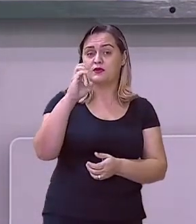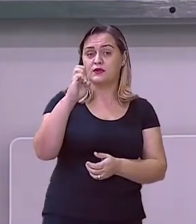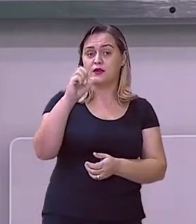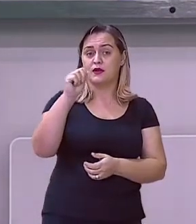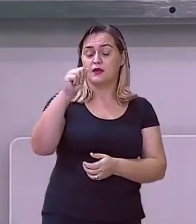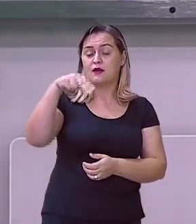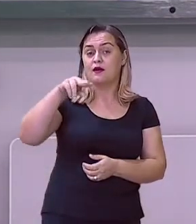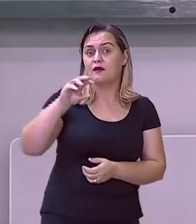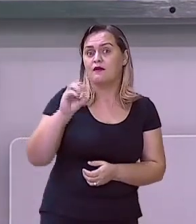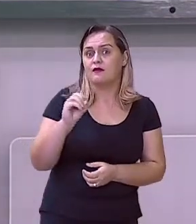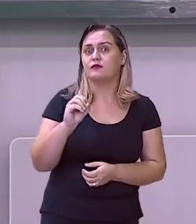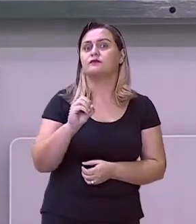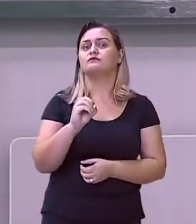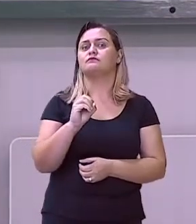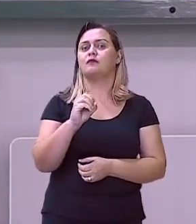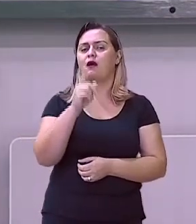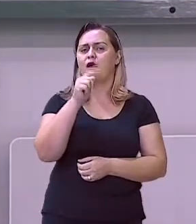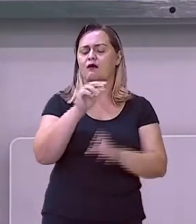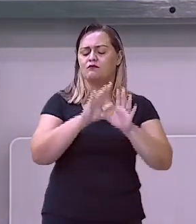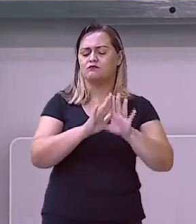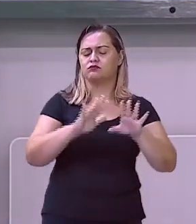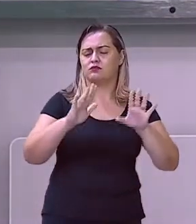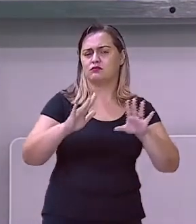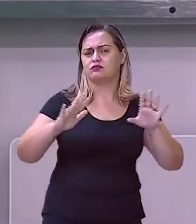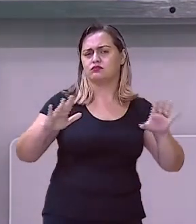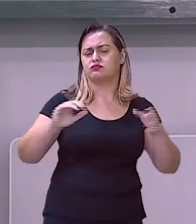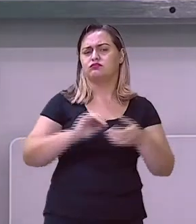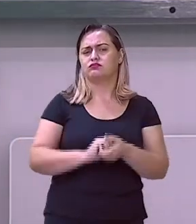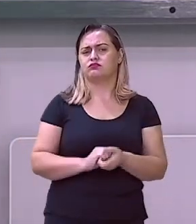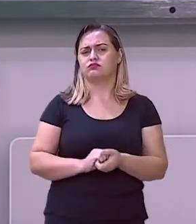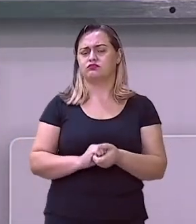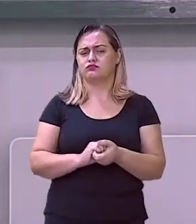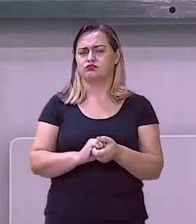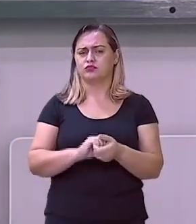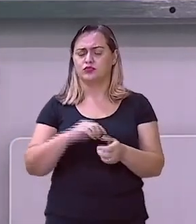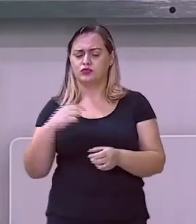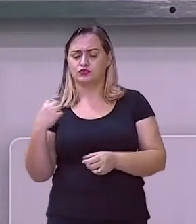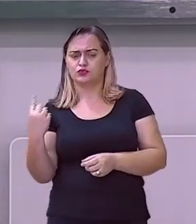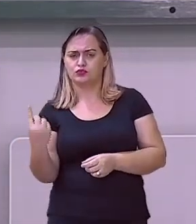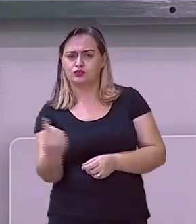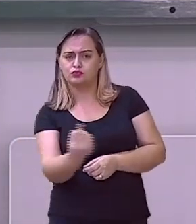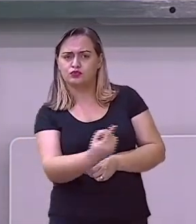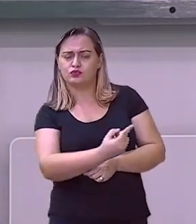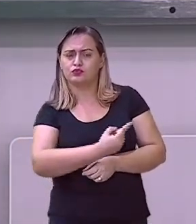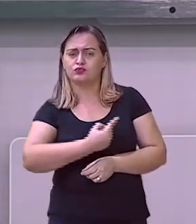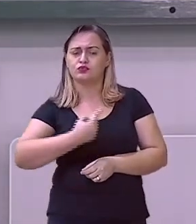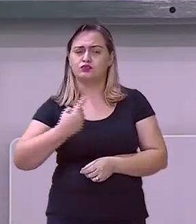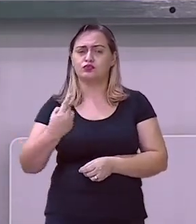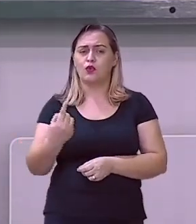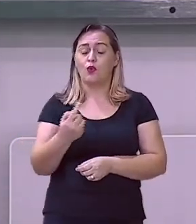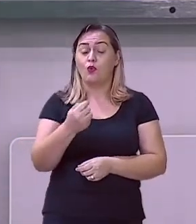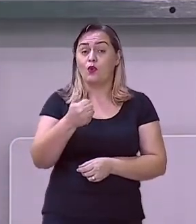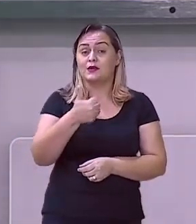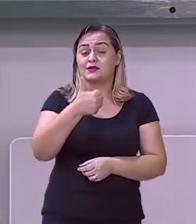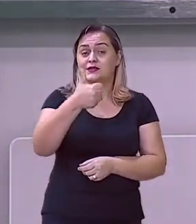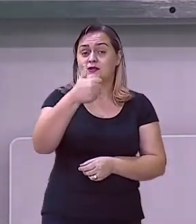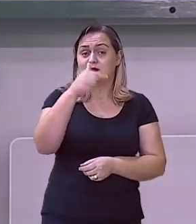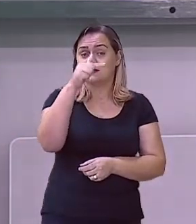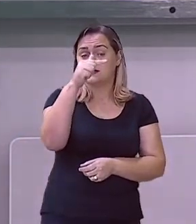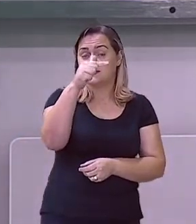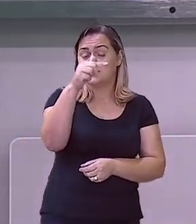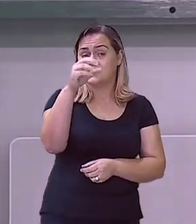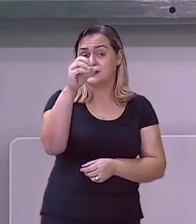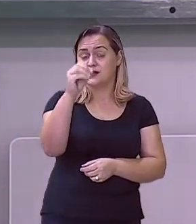elas circundam, quase 70% delas cobrem, circundam não, a